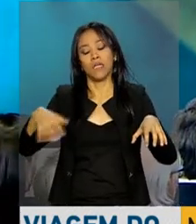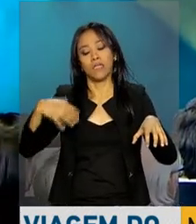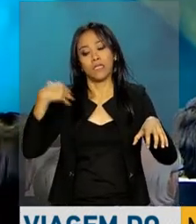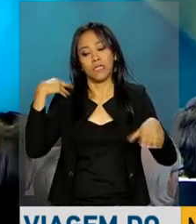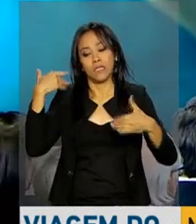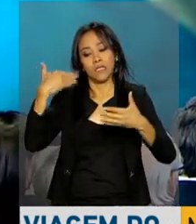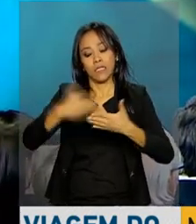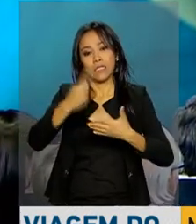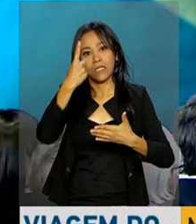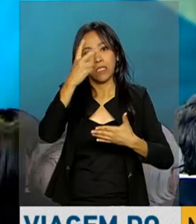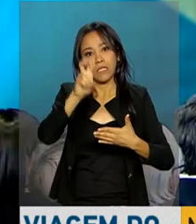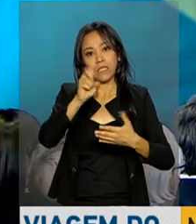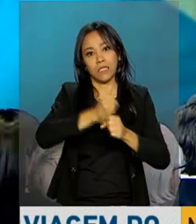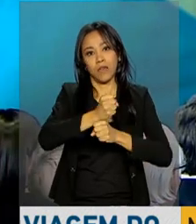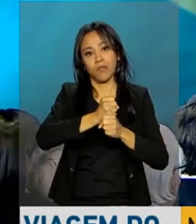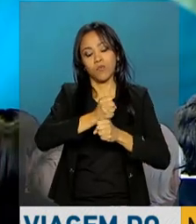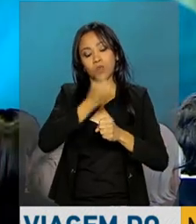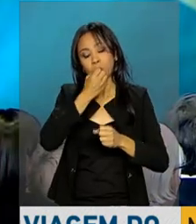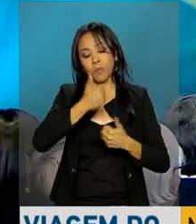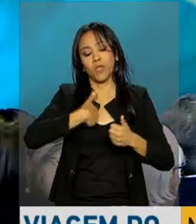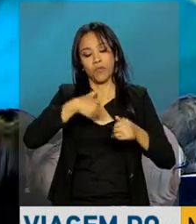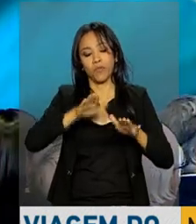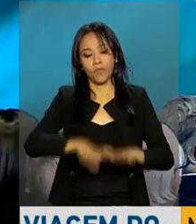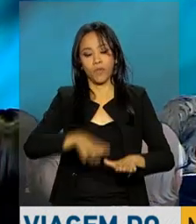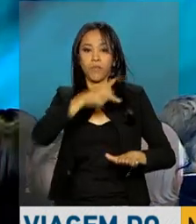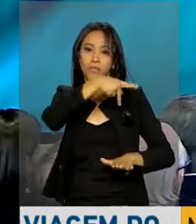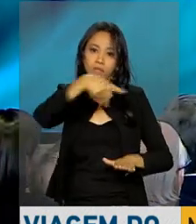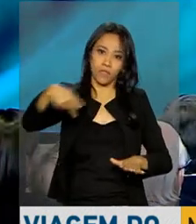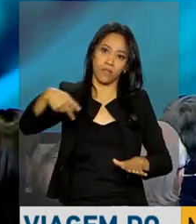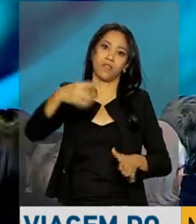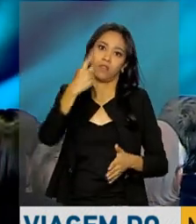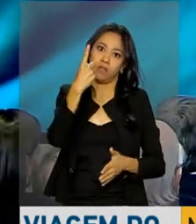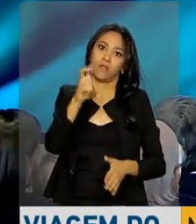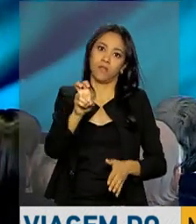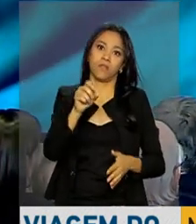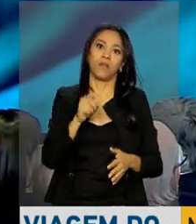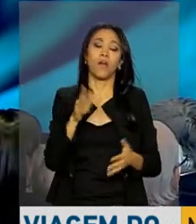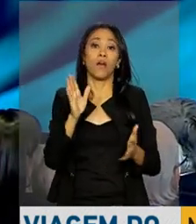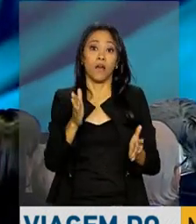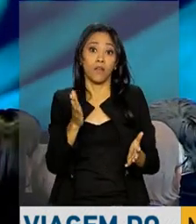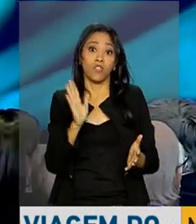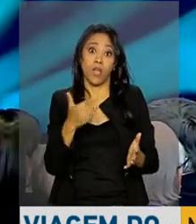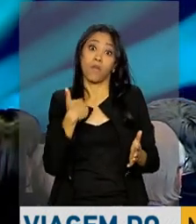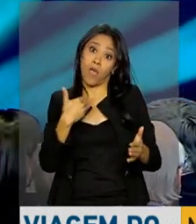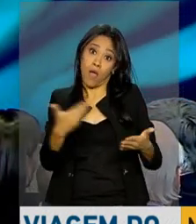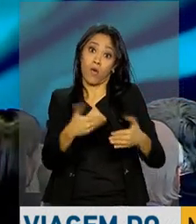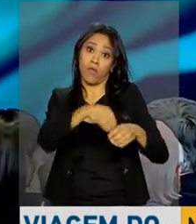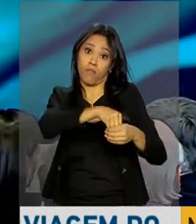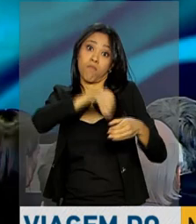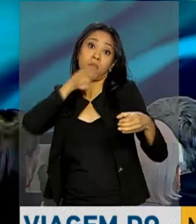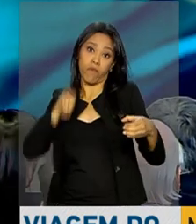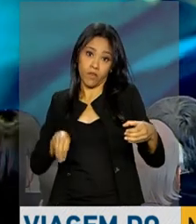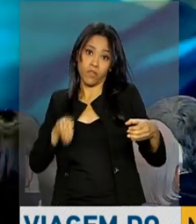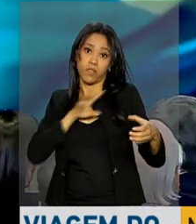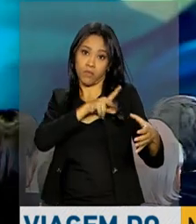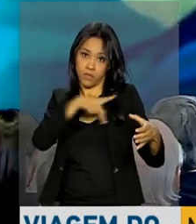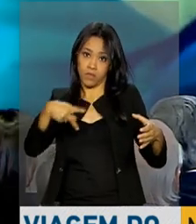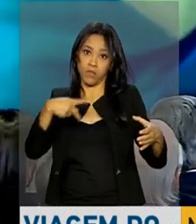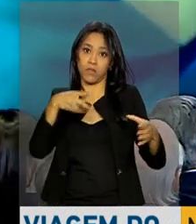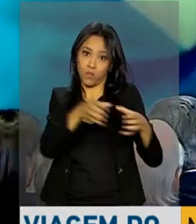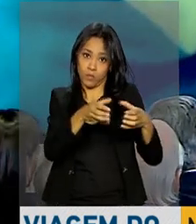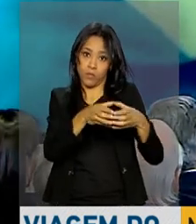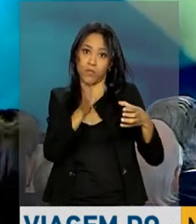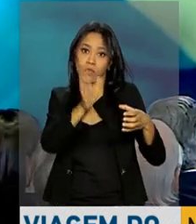me mantive na presidência do partido, evidentemente que agora já há algum tempo, há bom tempo, já me afastei. Eu tenho a impressão que pode vir a